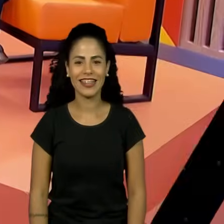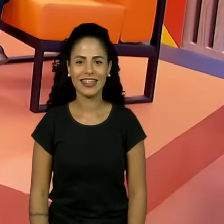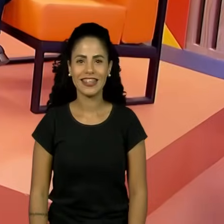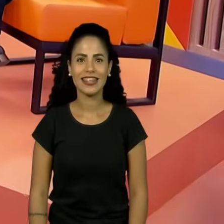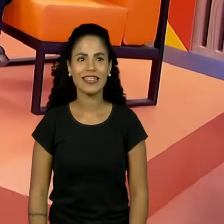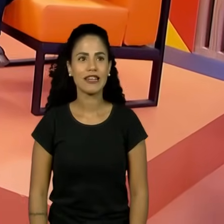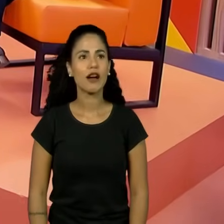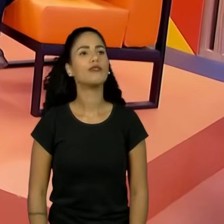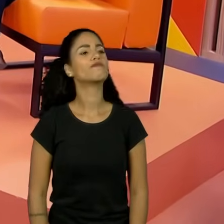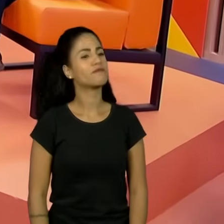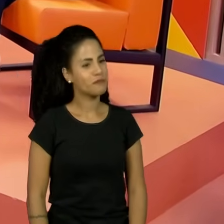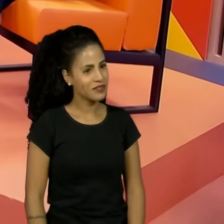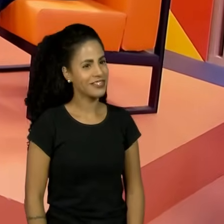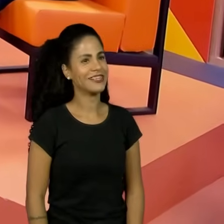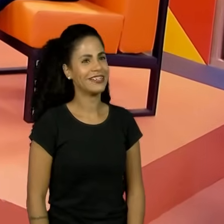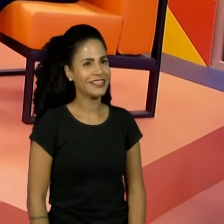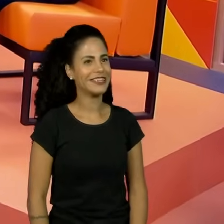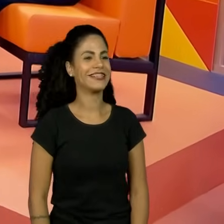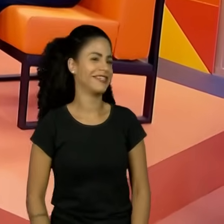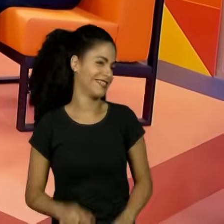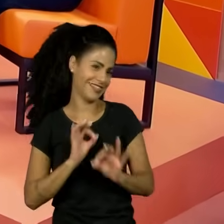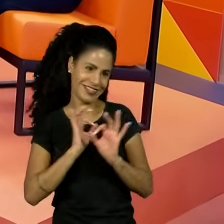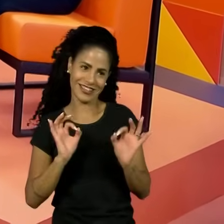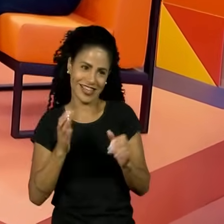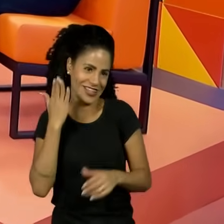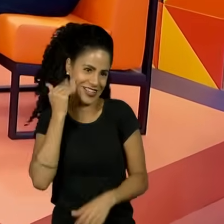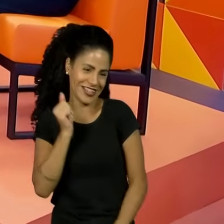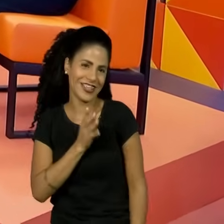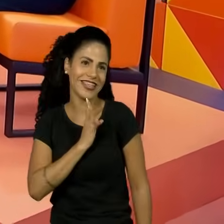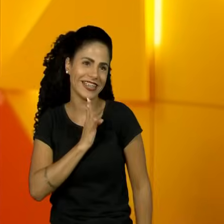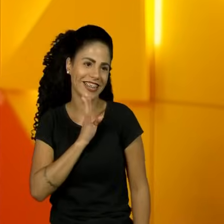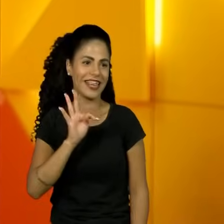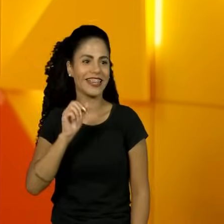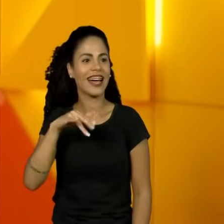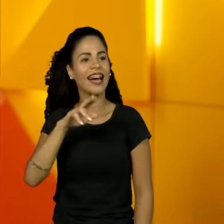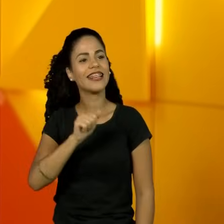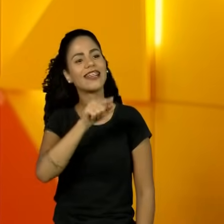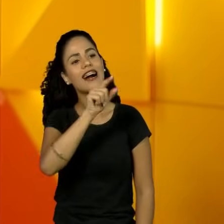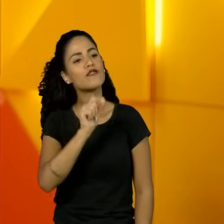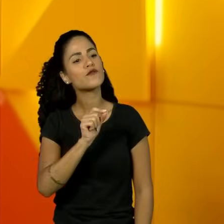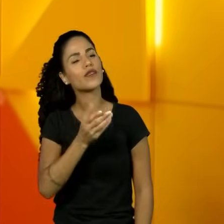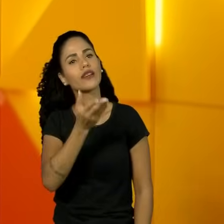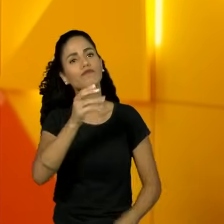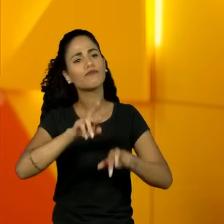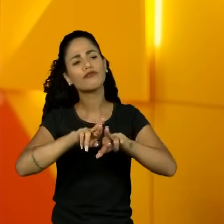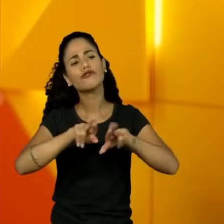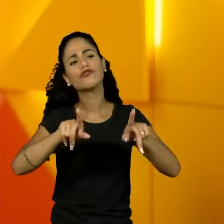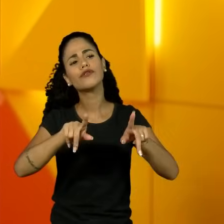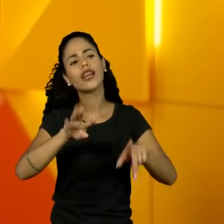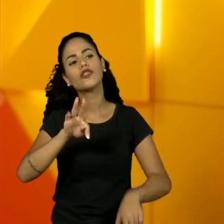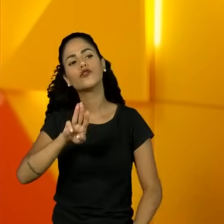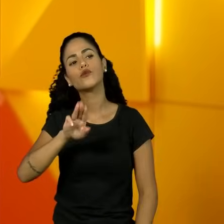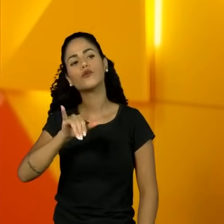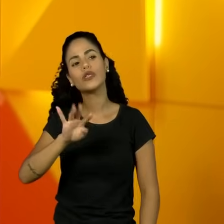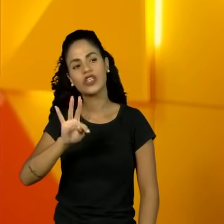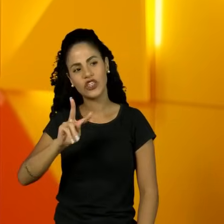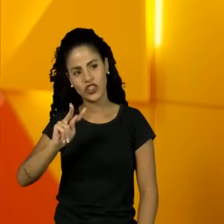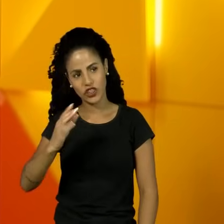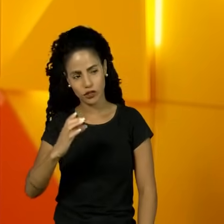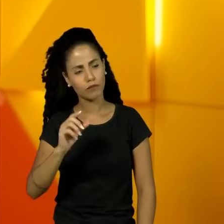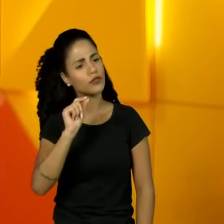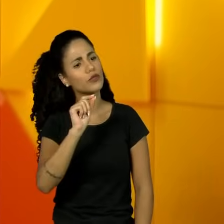Um clássico. Clássico, né? Tainá, o que a Twitch tem de tão especial? Do que a gente tá